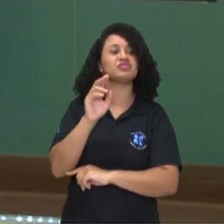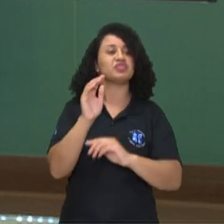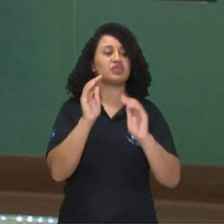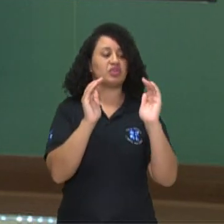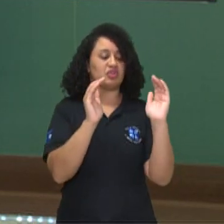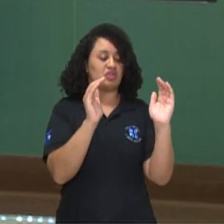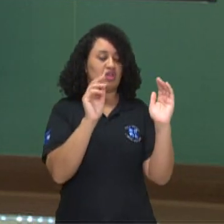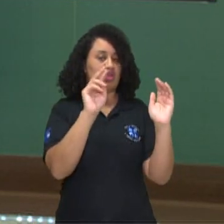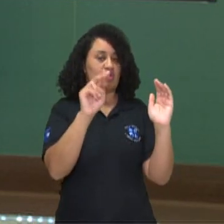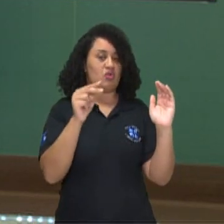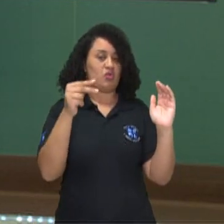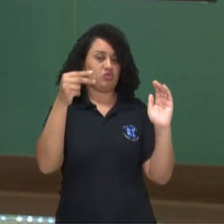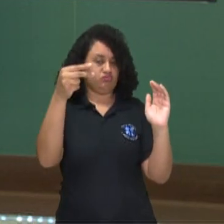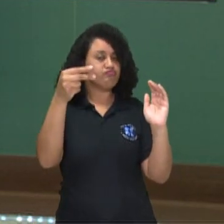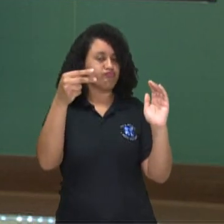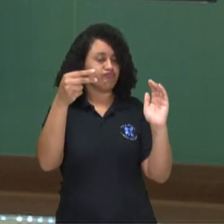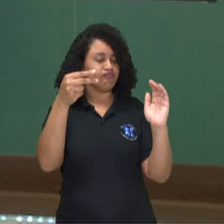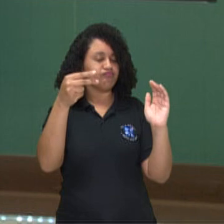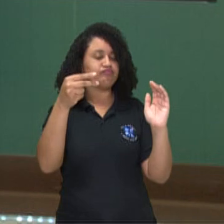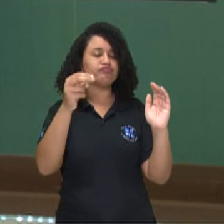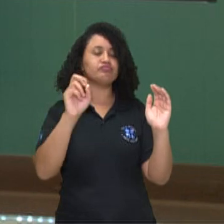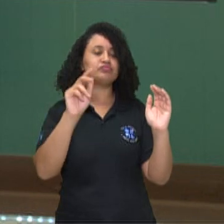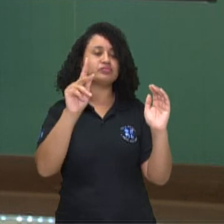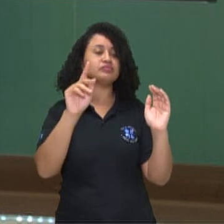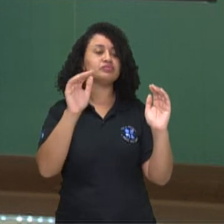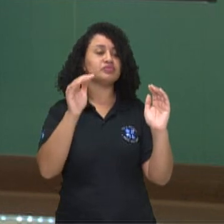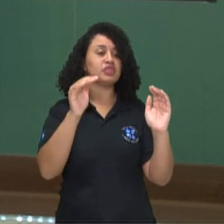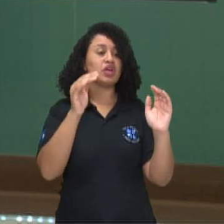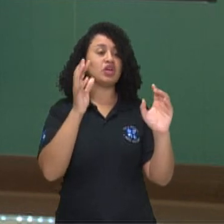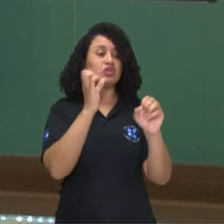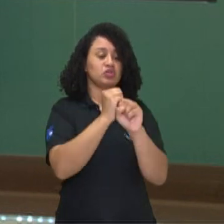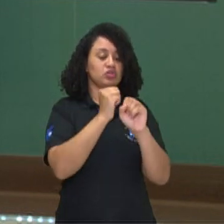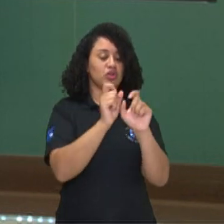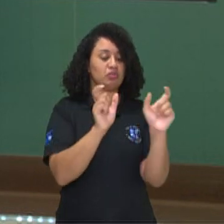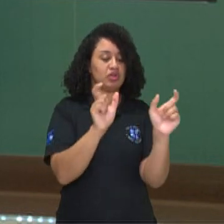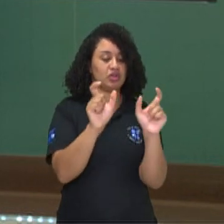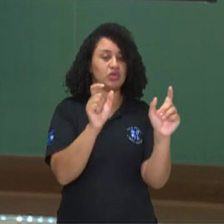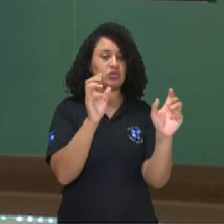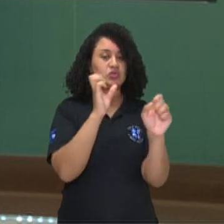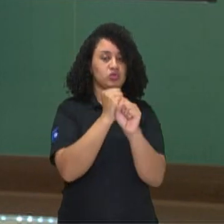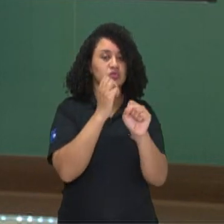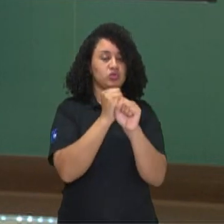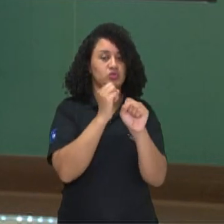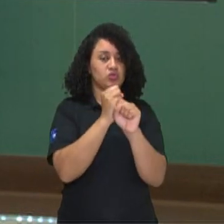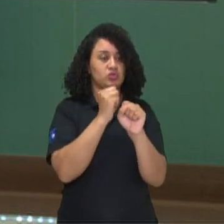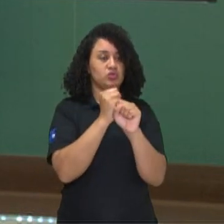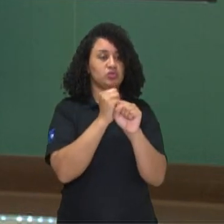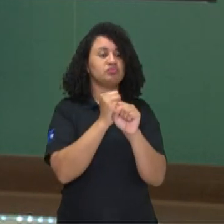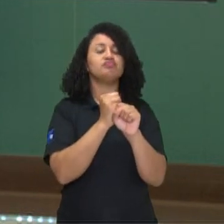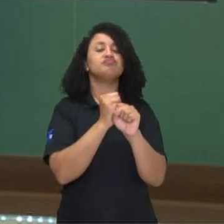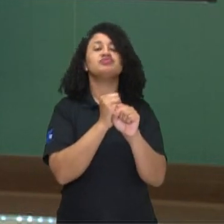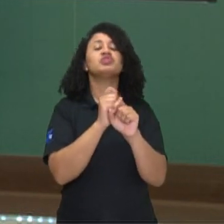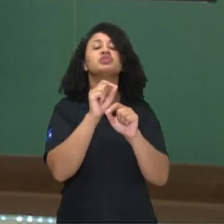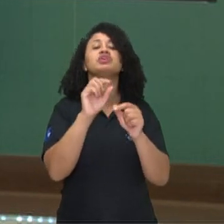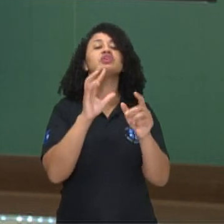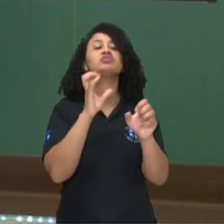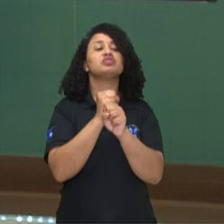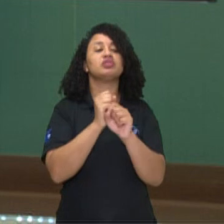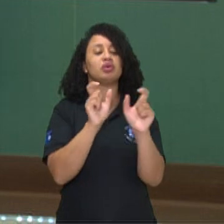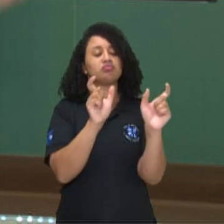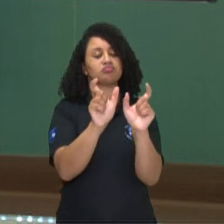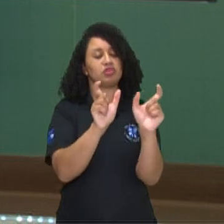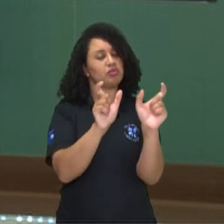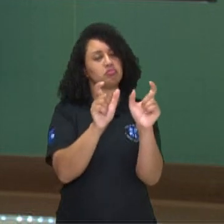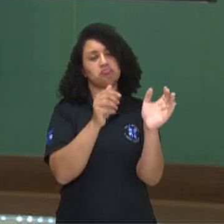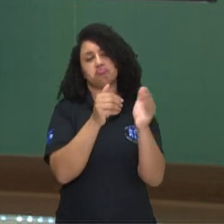Quadrado é alguma coisa elevado a 2, certo? Da soma, soma é uma continha de mais. O que que eu vou somar? 2